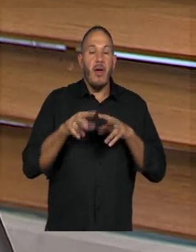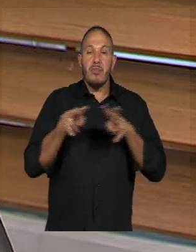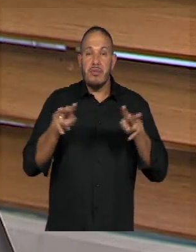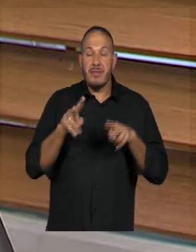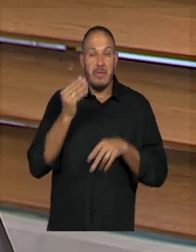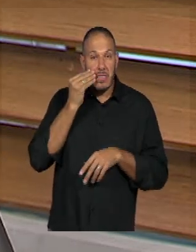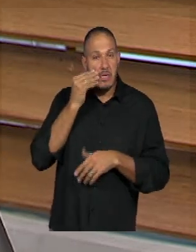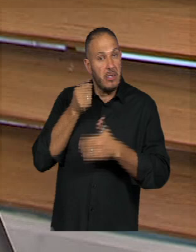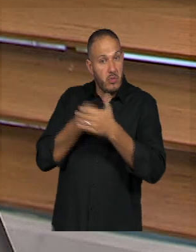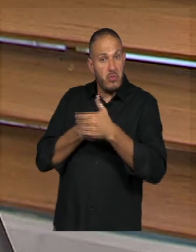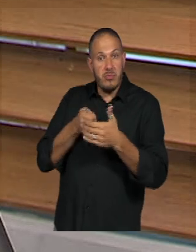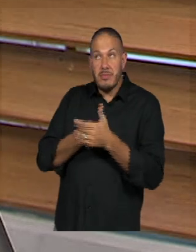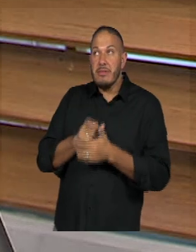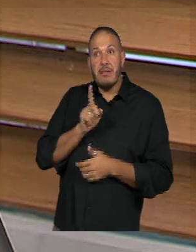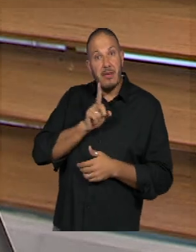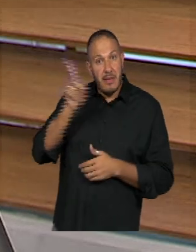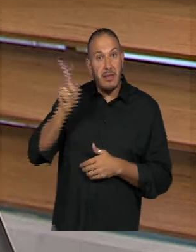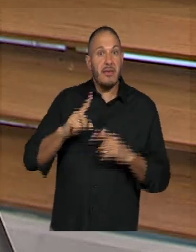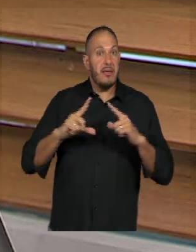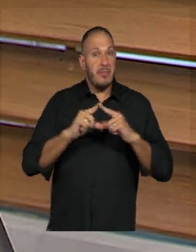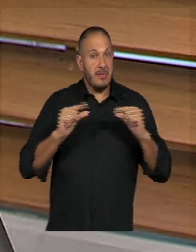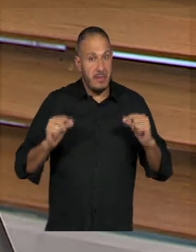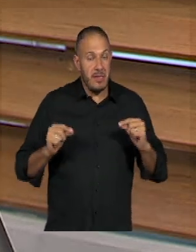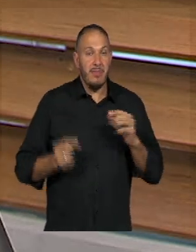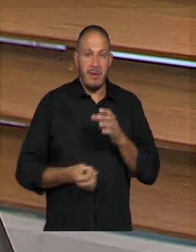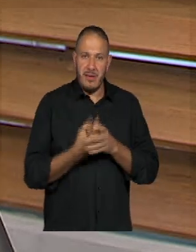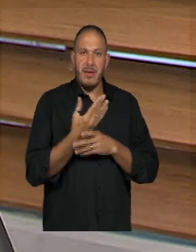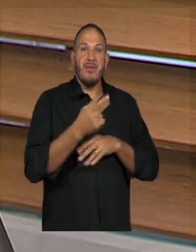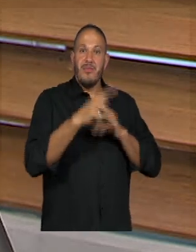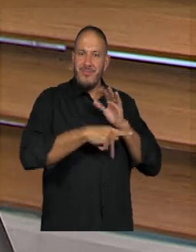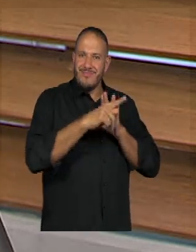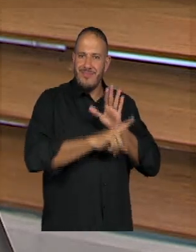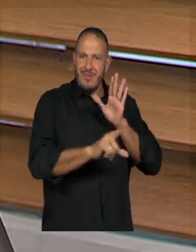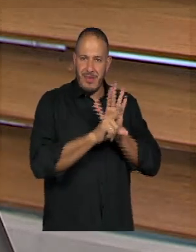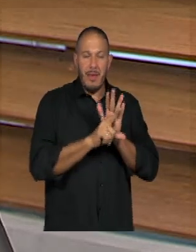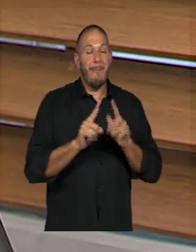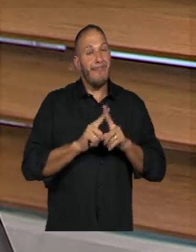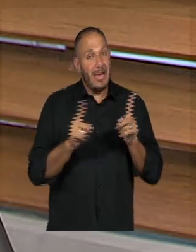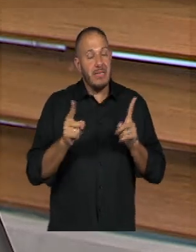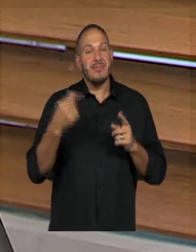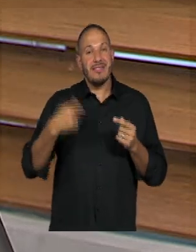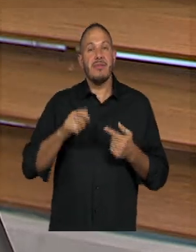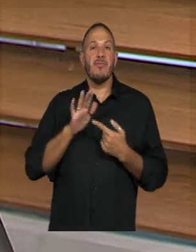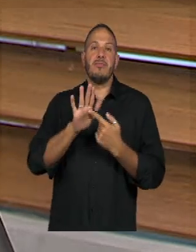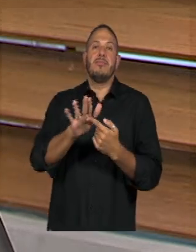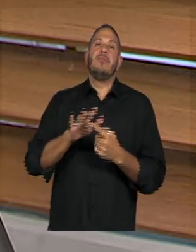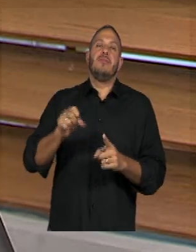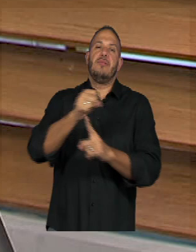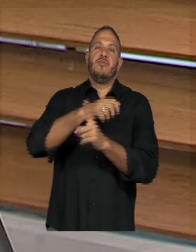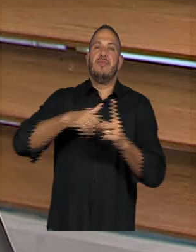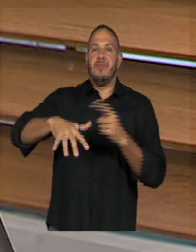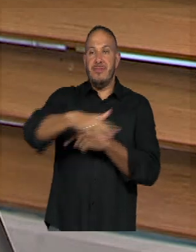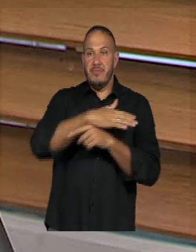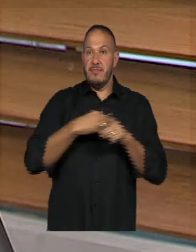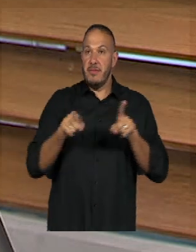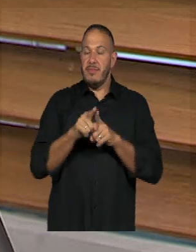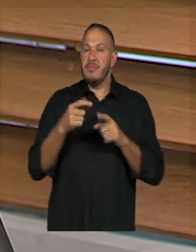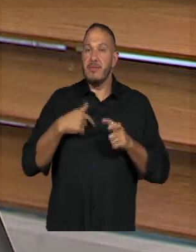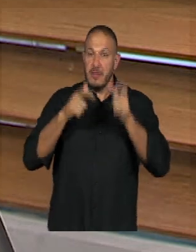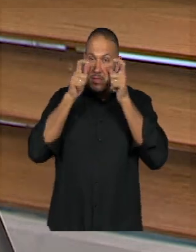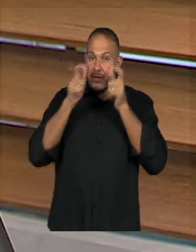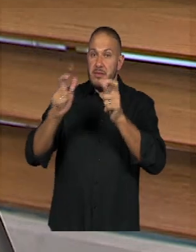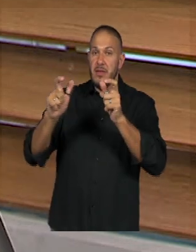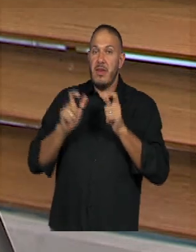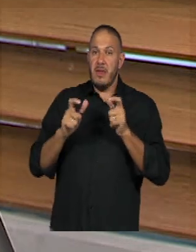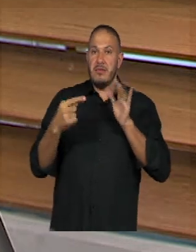projeto, mas esse projeto ele tem que ser destacado e a sociedade também tem interesse. Então,